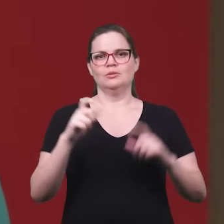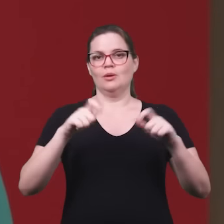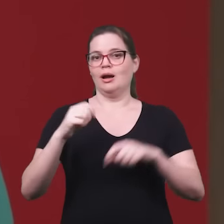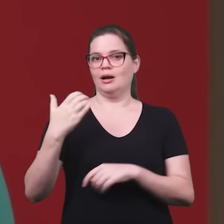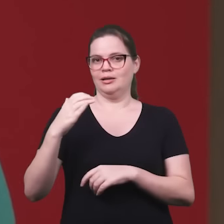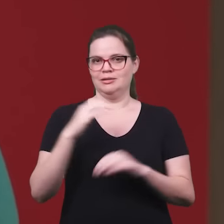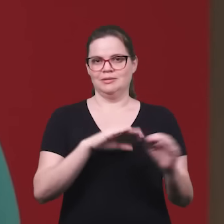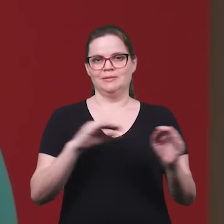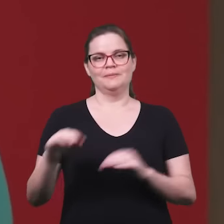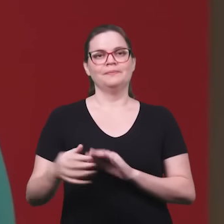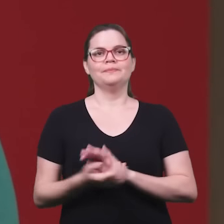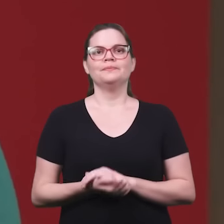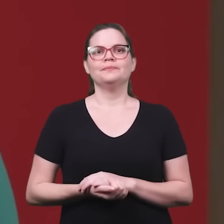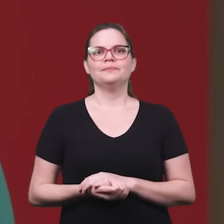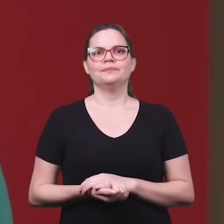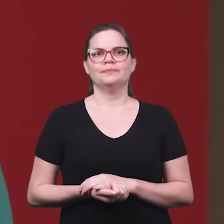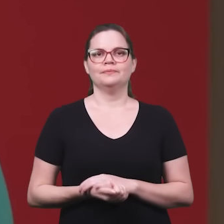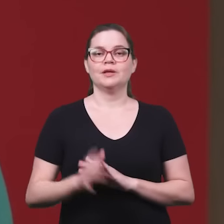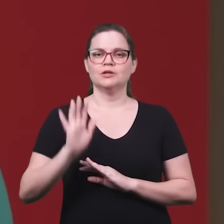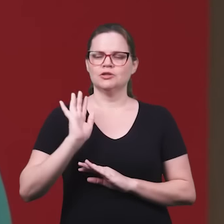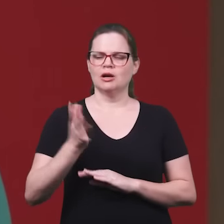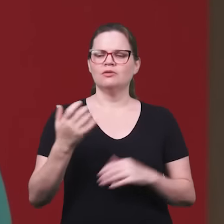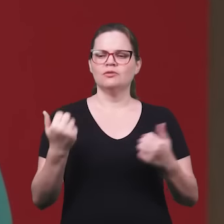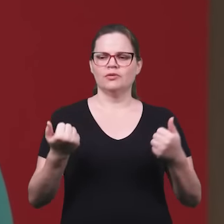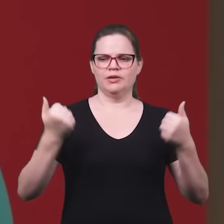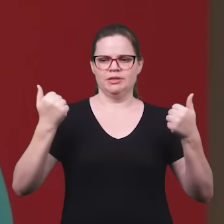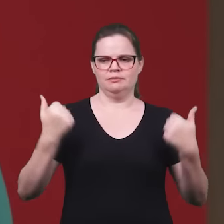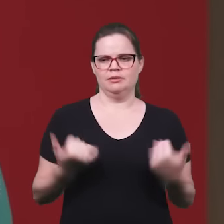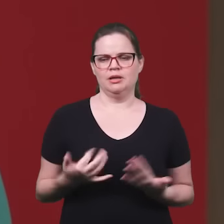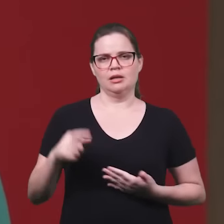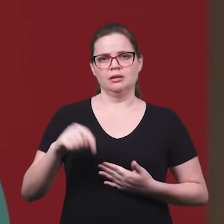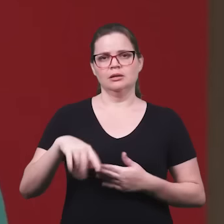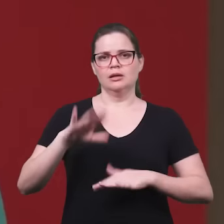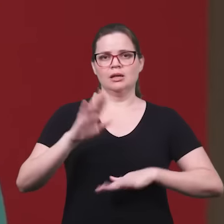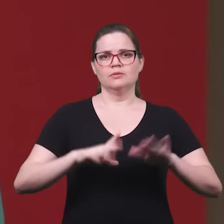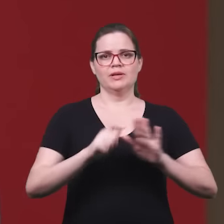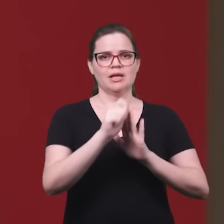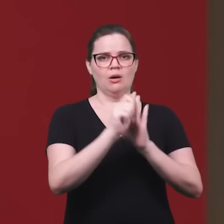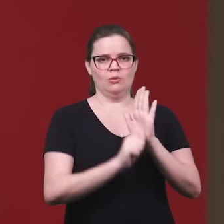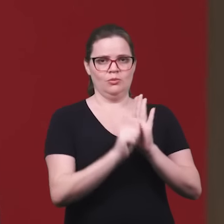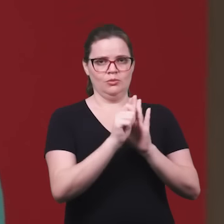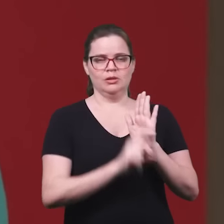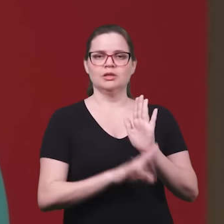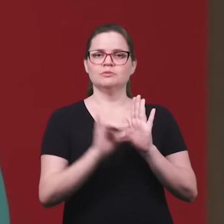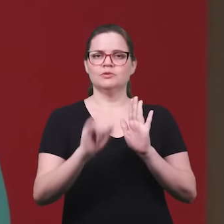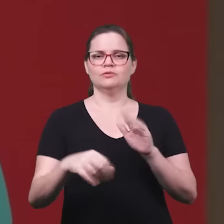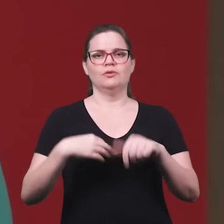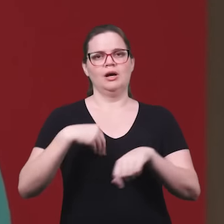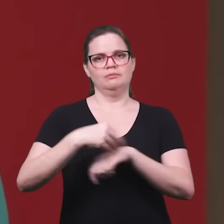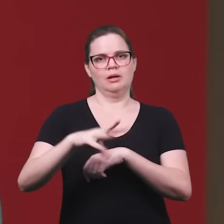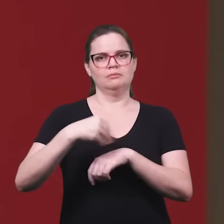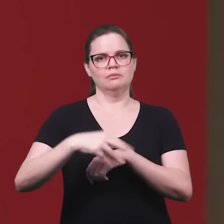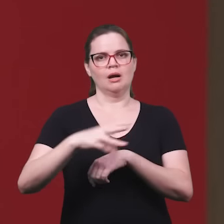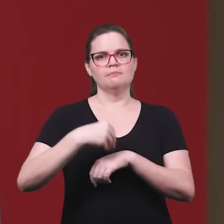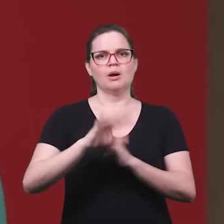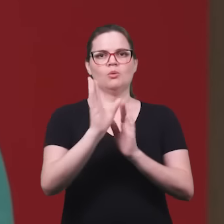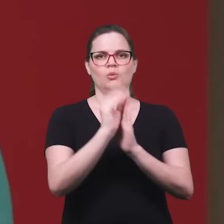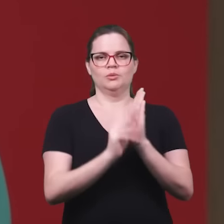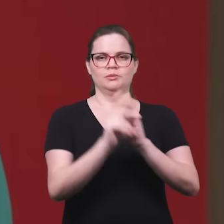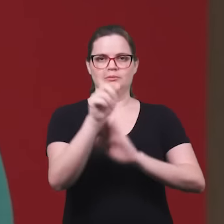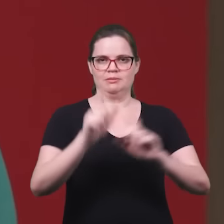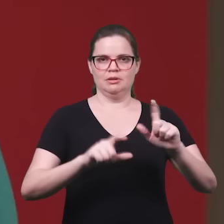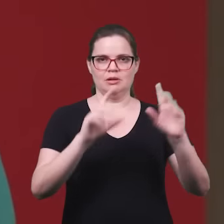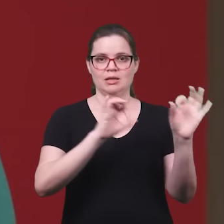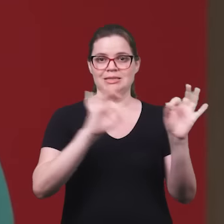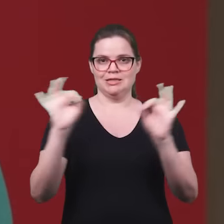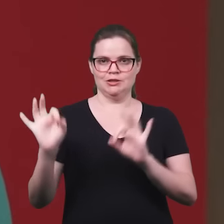é... Aqui já foi tratado, né, que muitas vezes o algoritmo ele vai entregar os conteúdos para as pessoas,